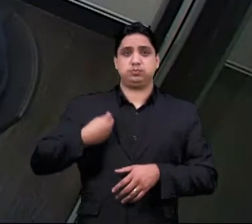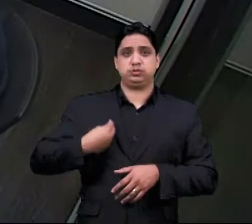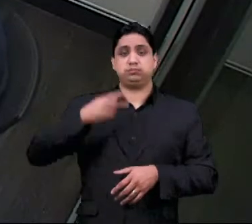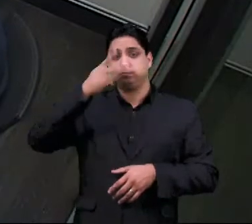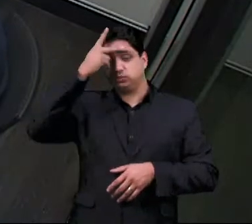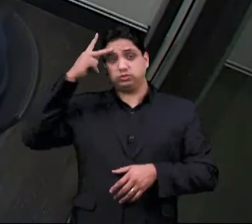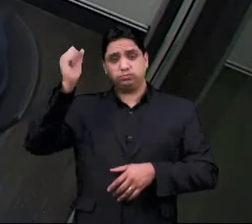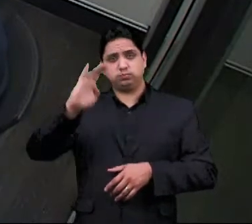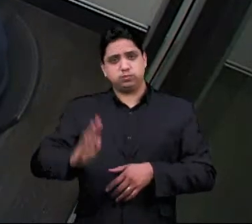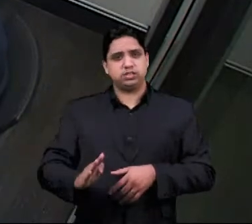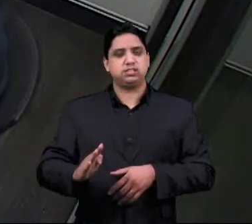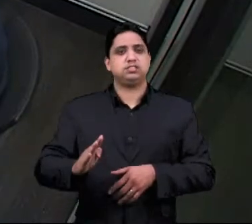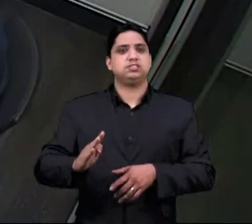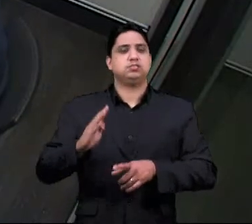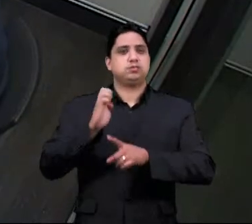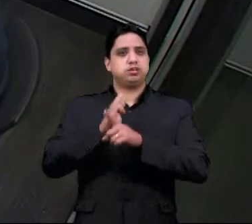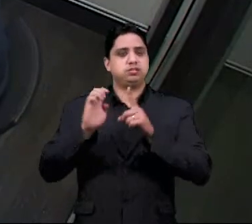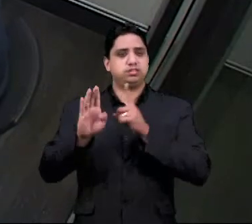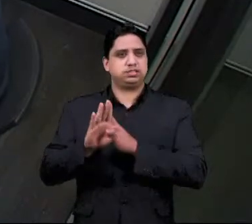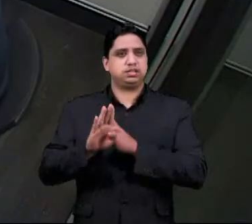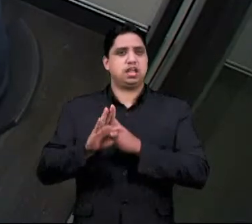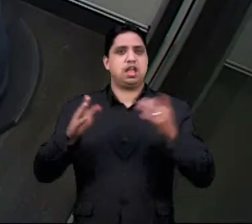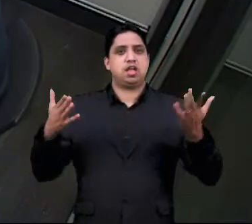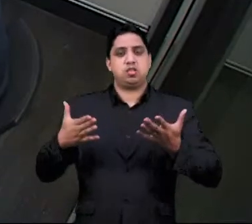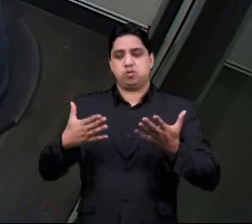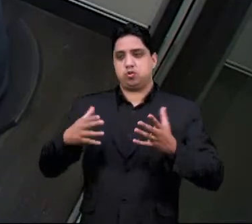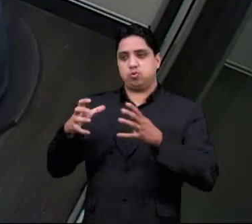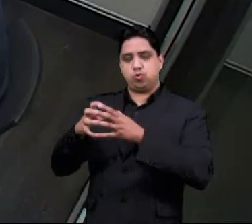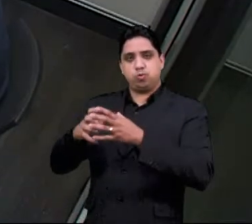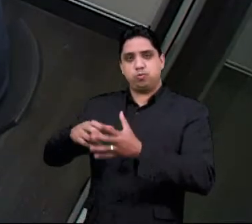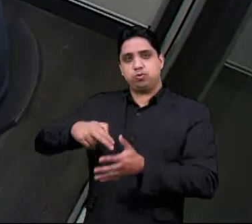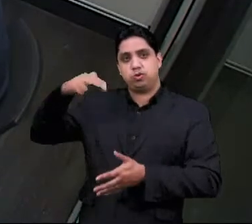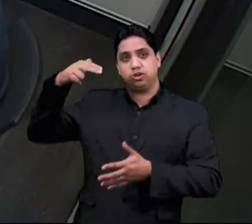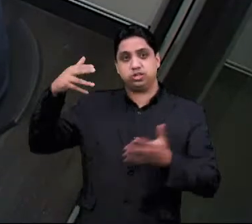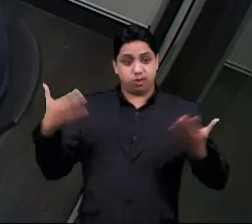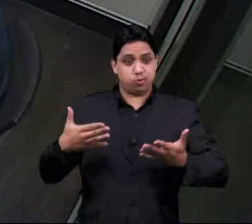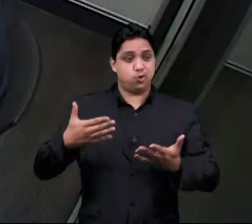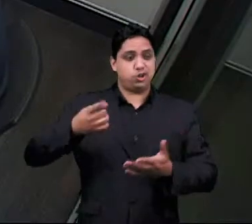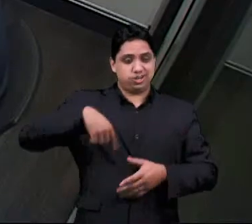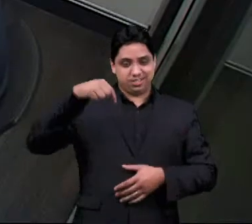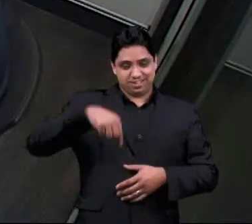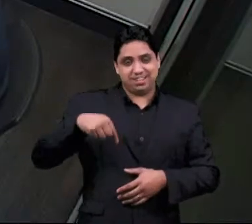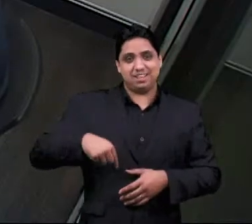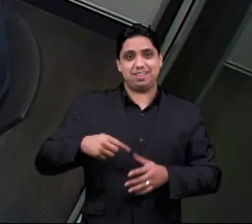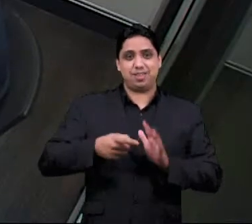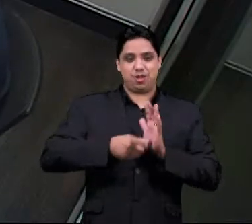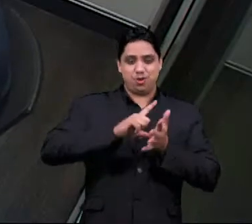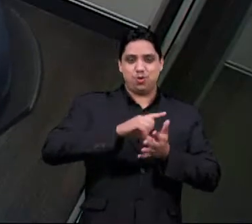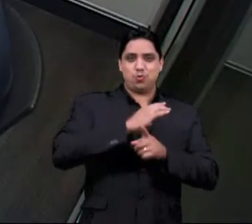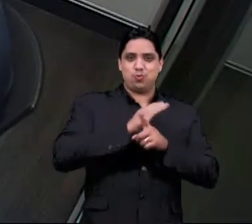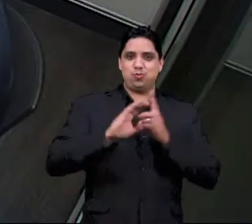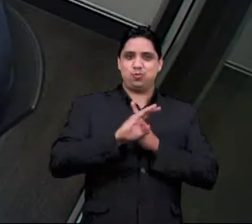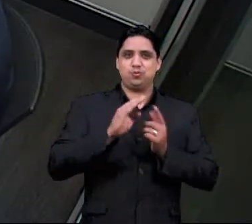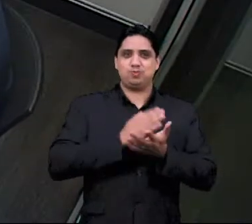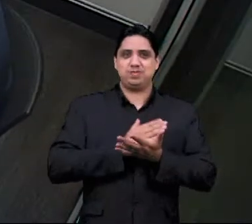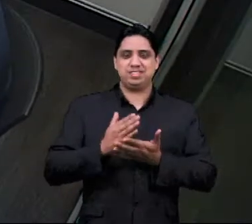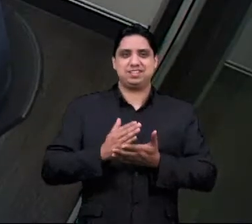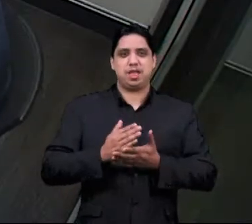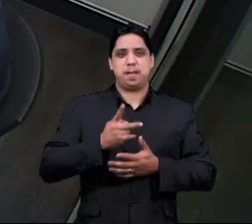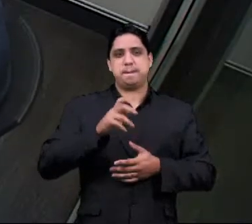Brasil inteiro. Agora você falou para um grupo do norte do estado. A gente está aqui agora fazendo um pré-culto, como o pessoal começou a